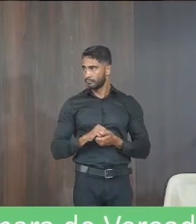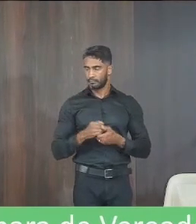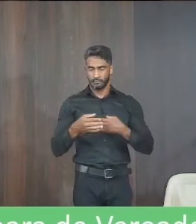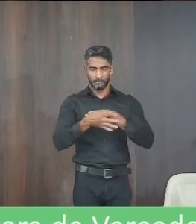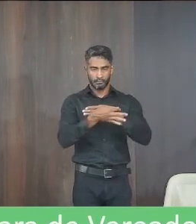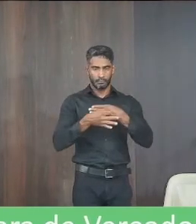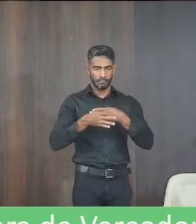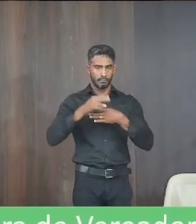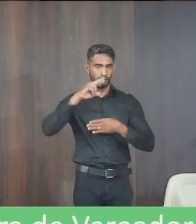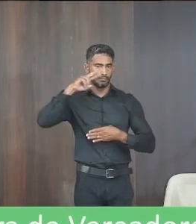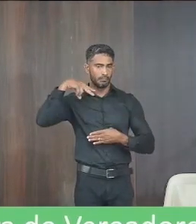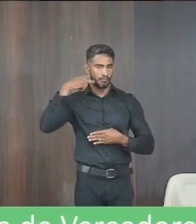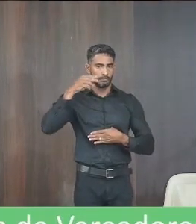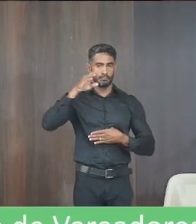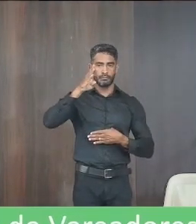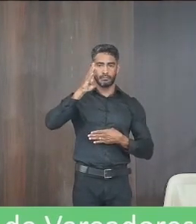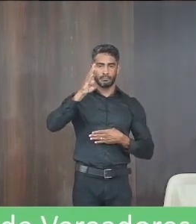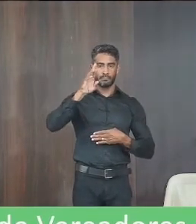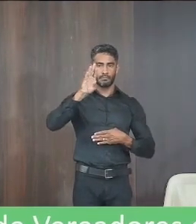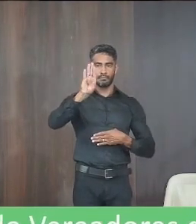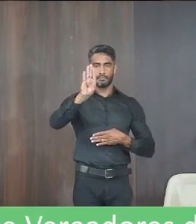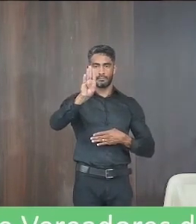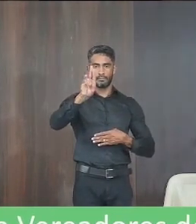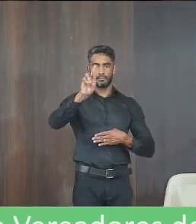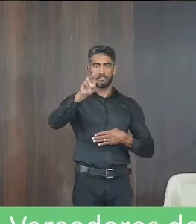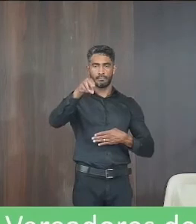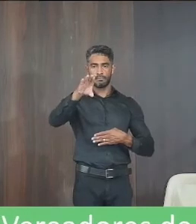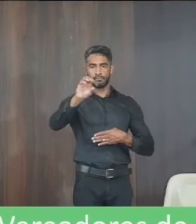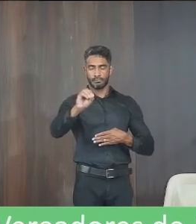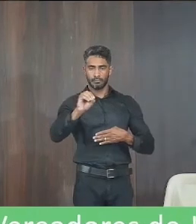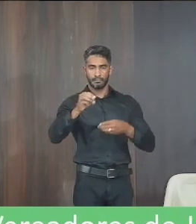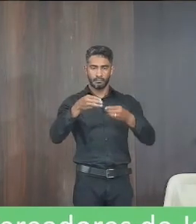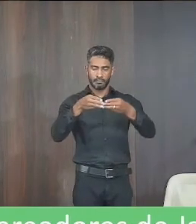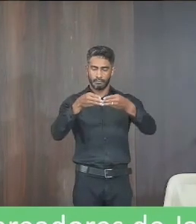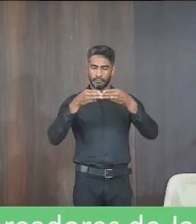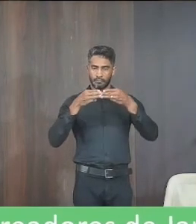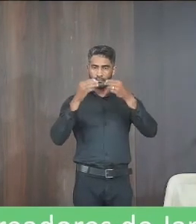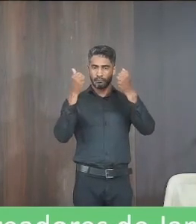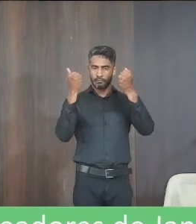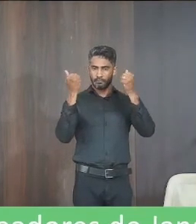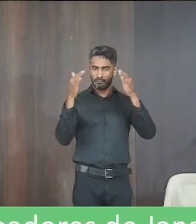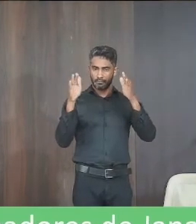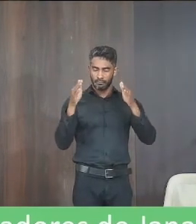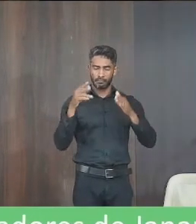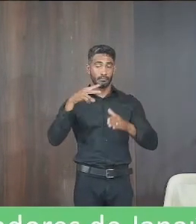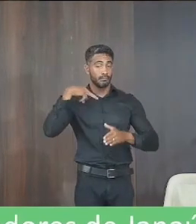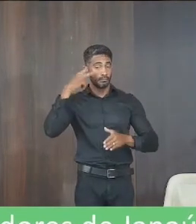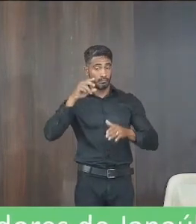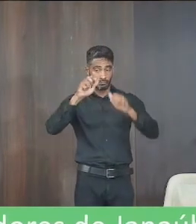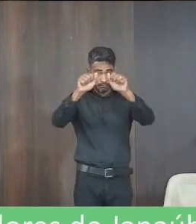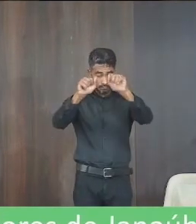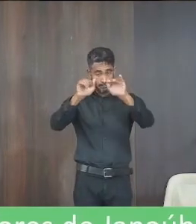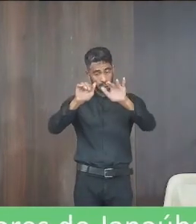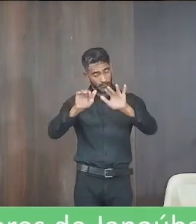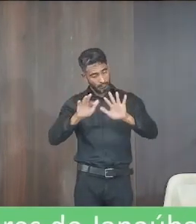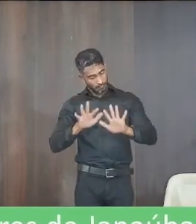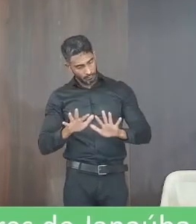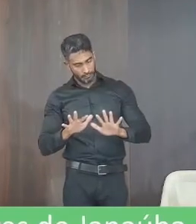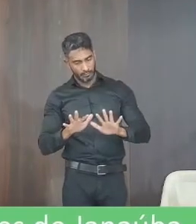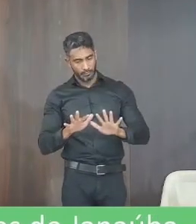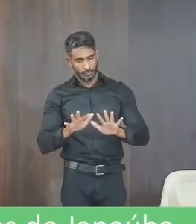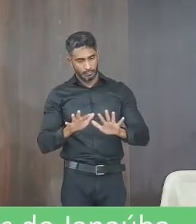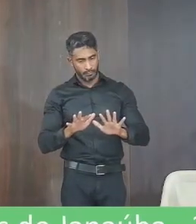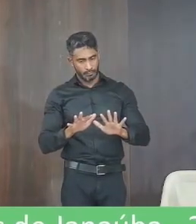autoria vereador Bruno Henrique Oliveira Mendes moção de aplausos excelente senhor presidente vereador que subscreve vem